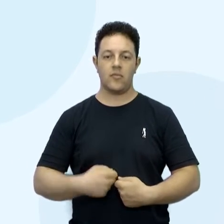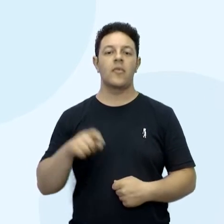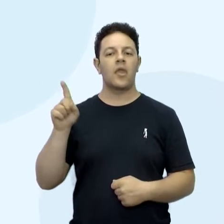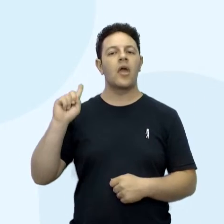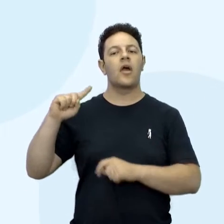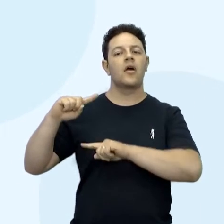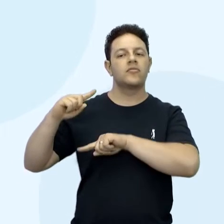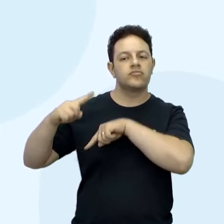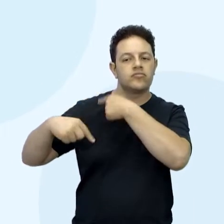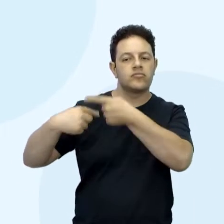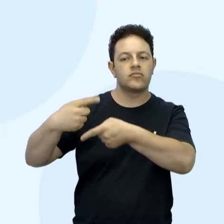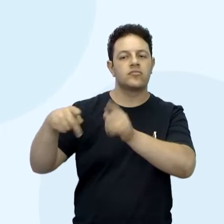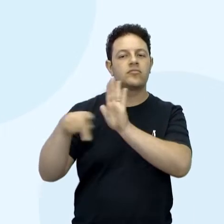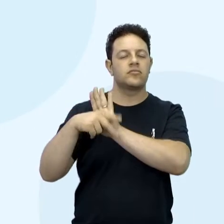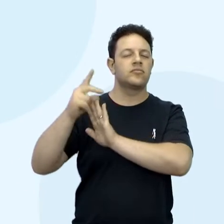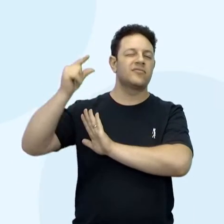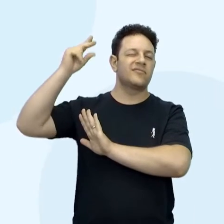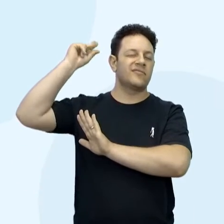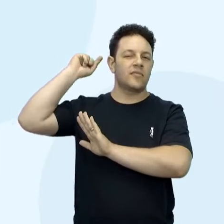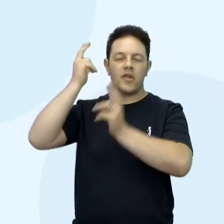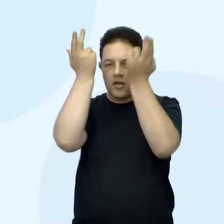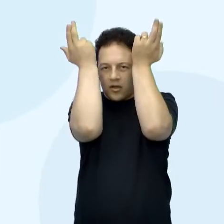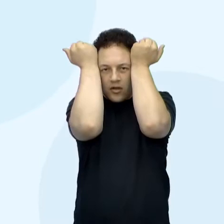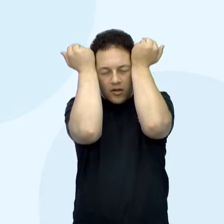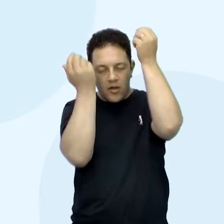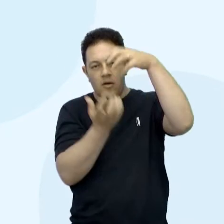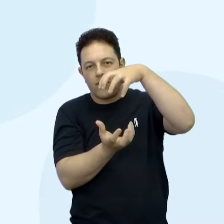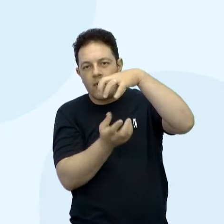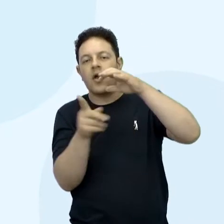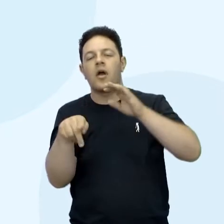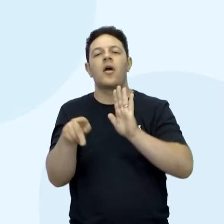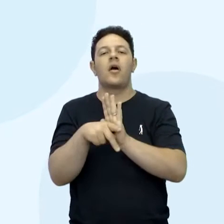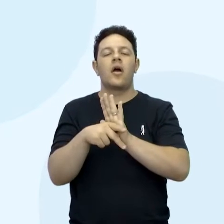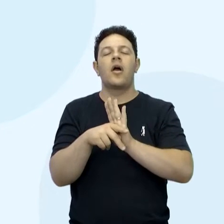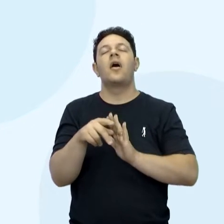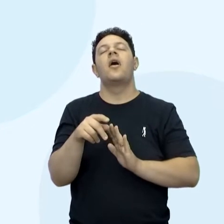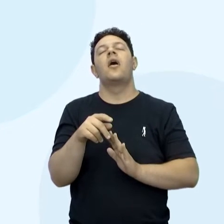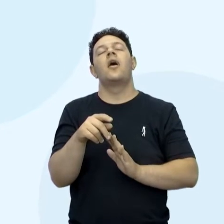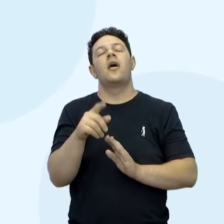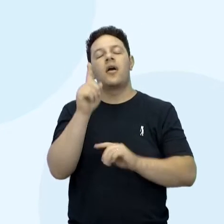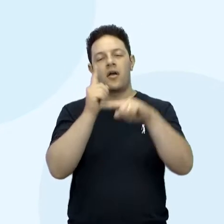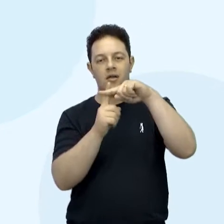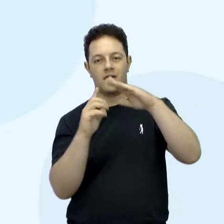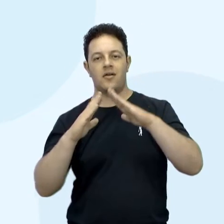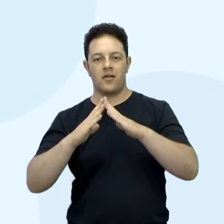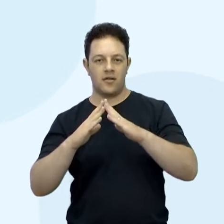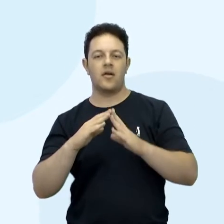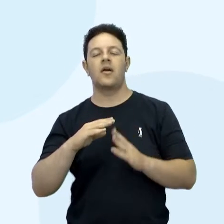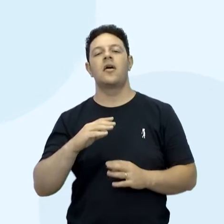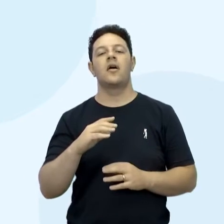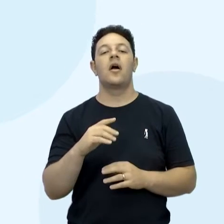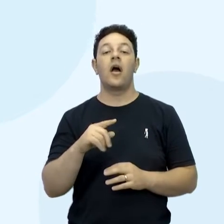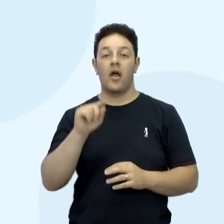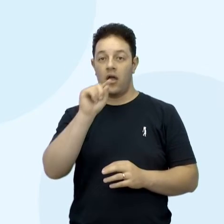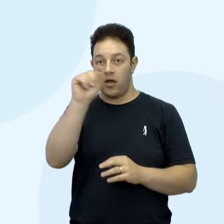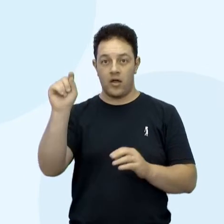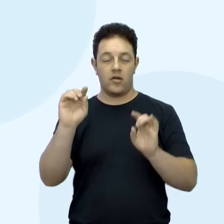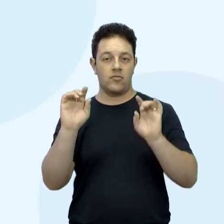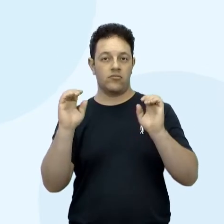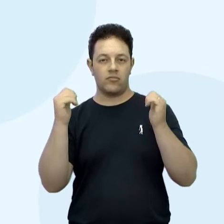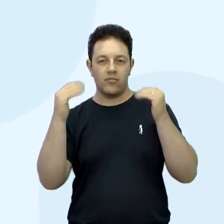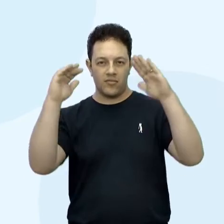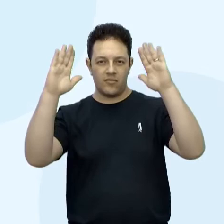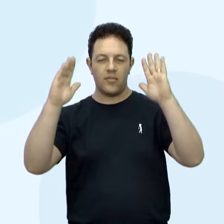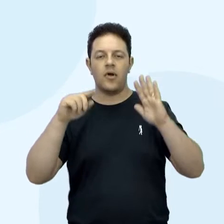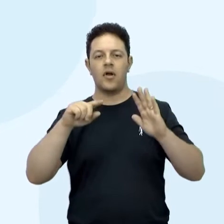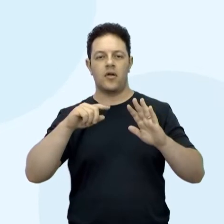uma tradição da época da Páscoa na Igreja Católica, tá? Eles cobrem os santos com